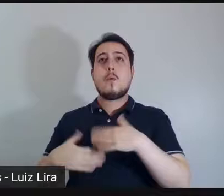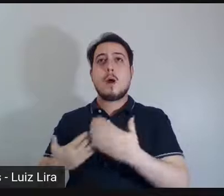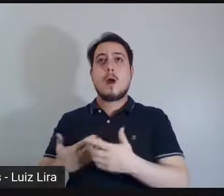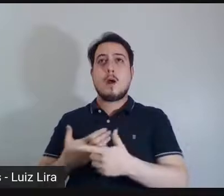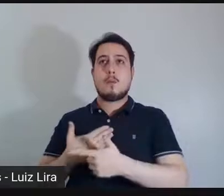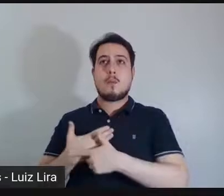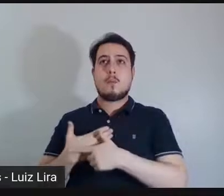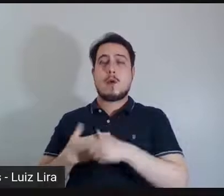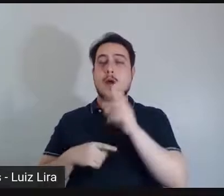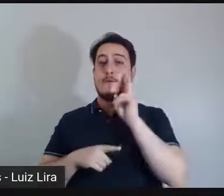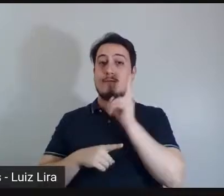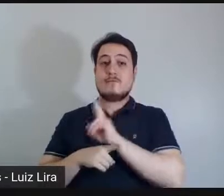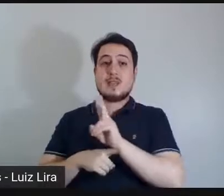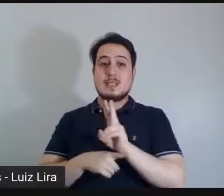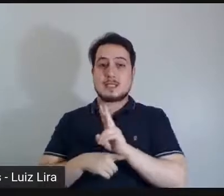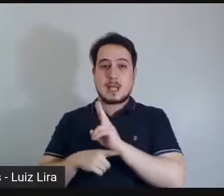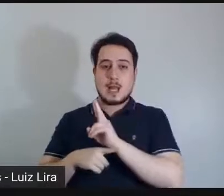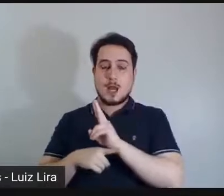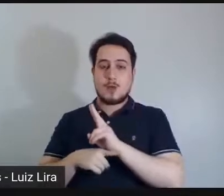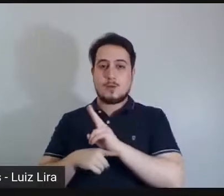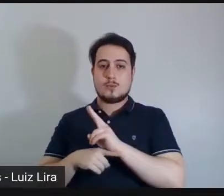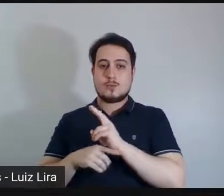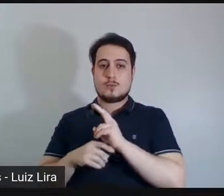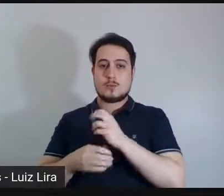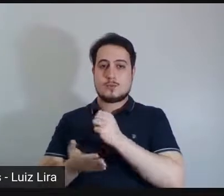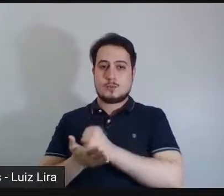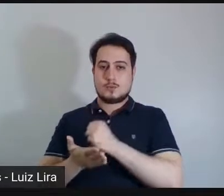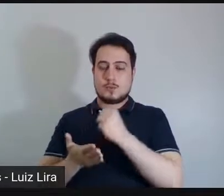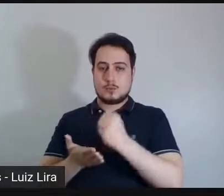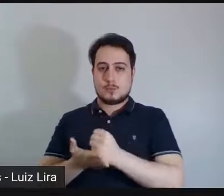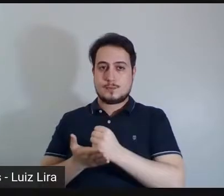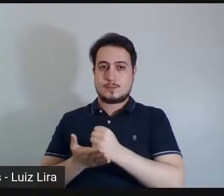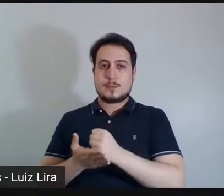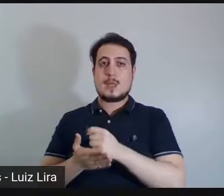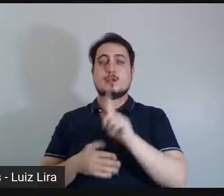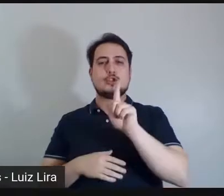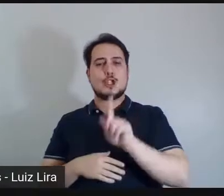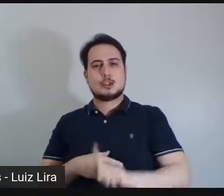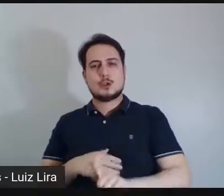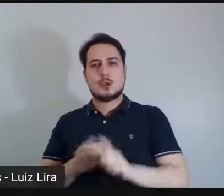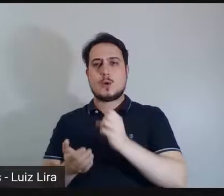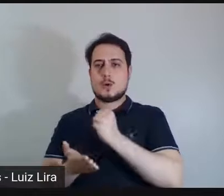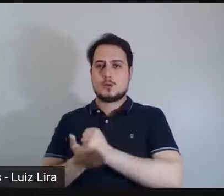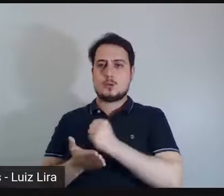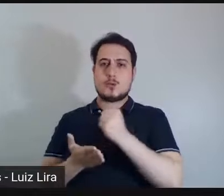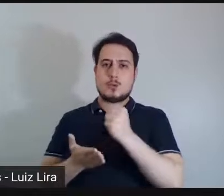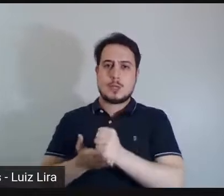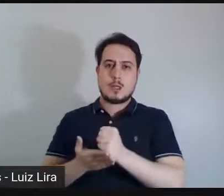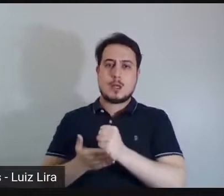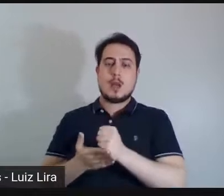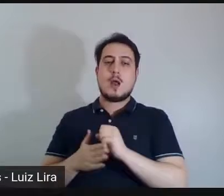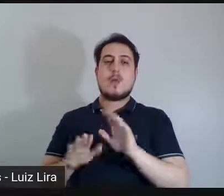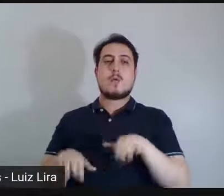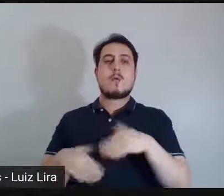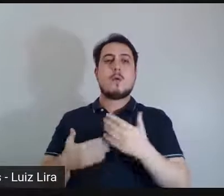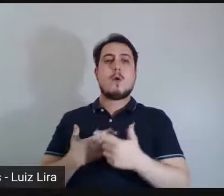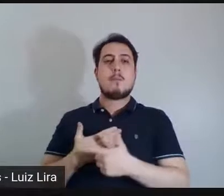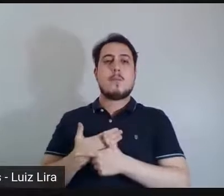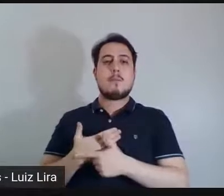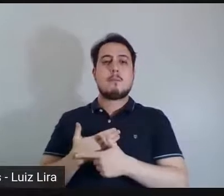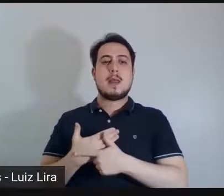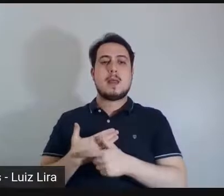fiscal do contrato, da equipe de fiscalização, do gestor do contrato, conforme o caso, na adoção